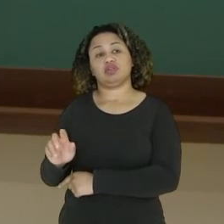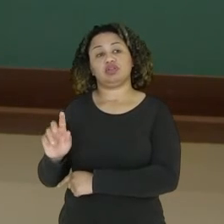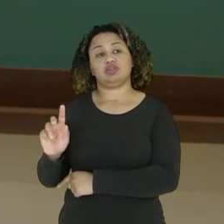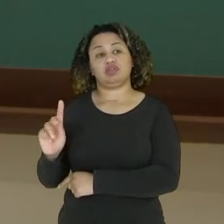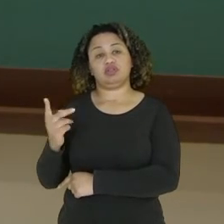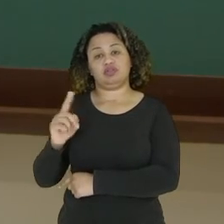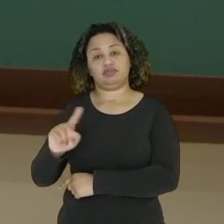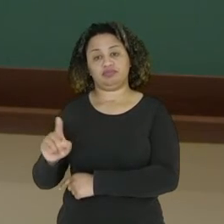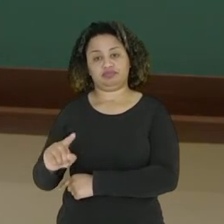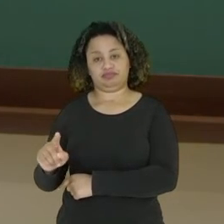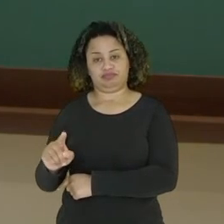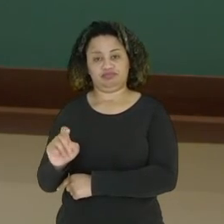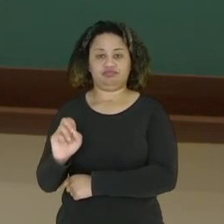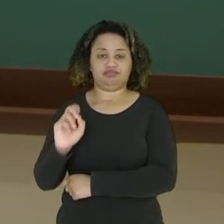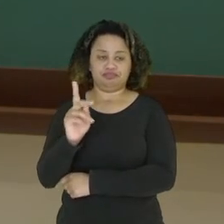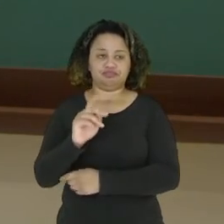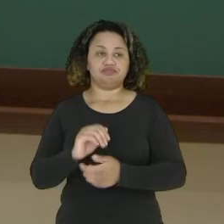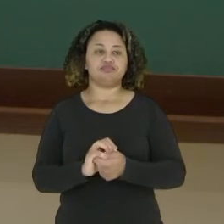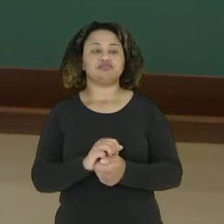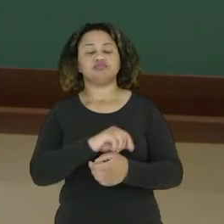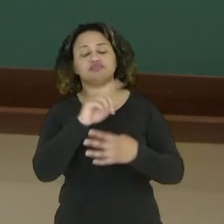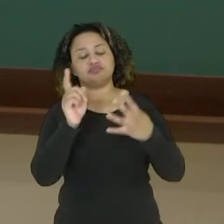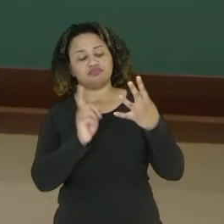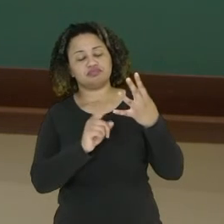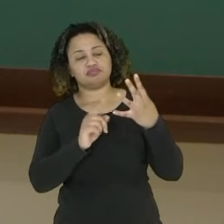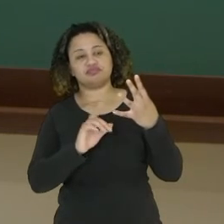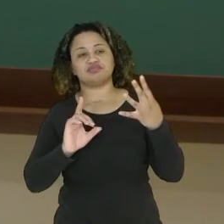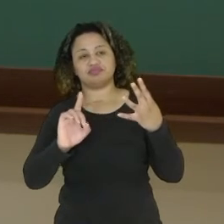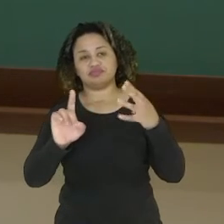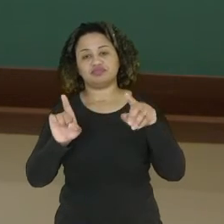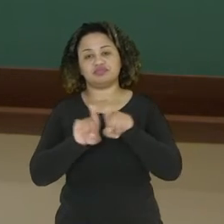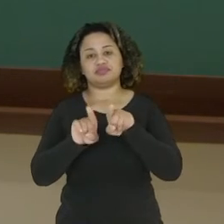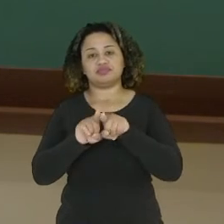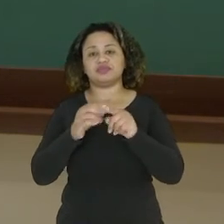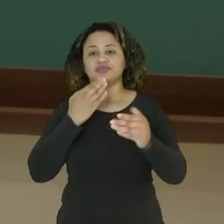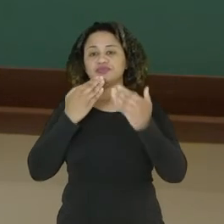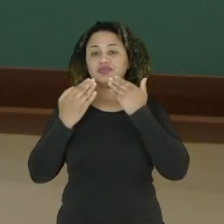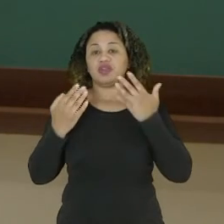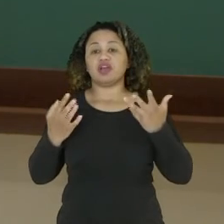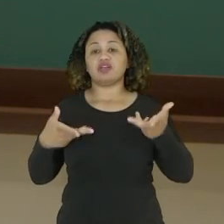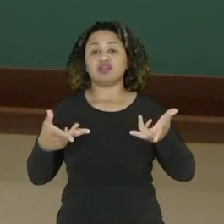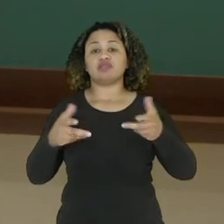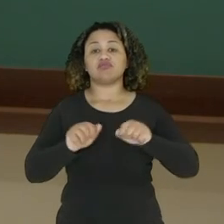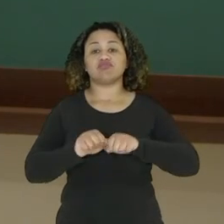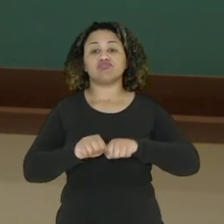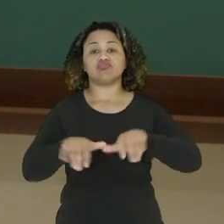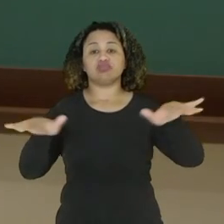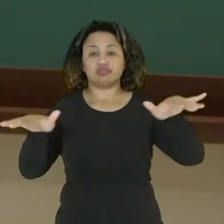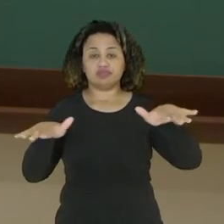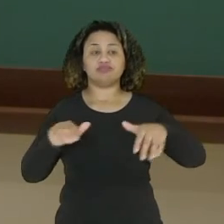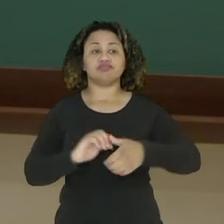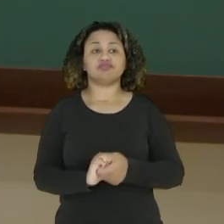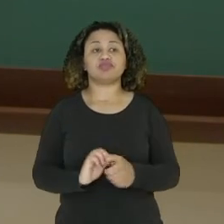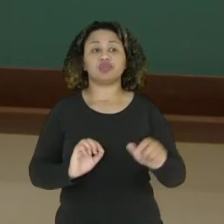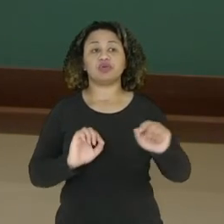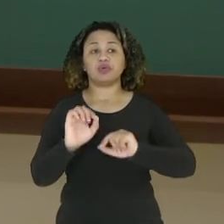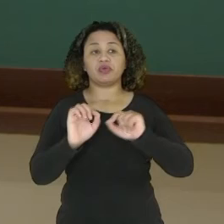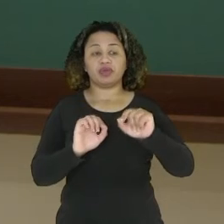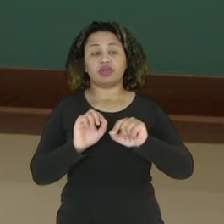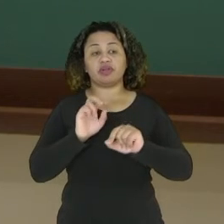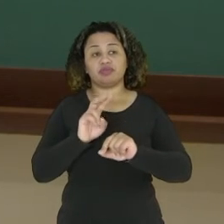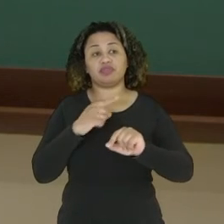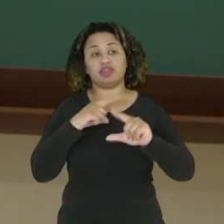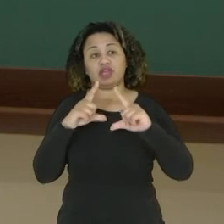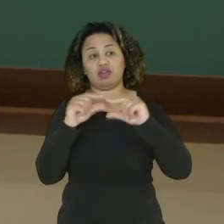Hz. Beleza? Pessoal, e é claro, ele pediu a velocidade de propagação da onda. A velocidade é dado por